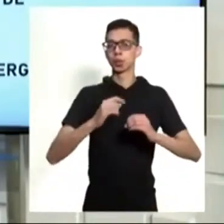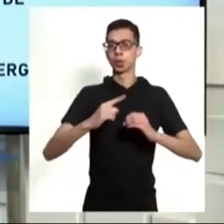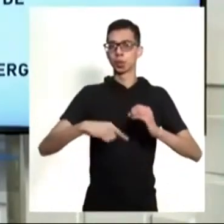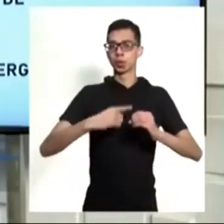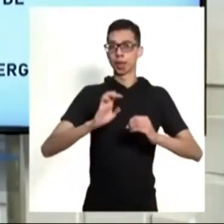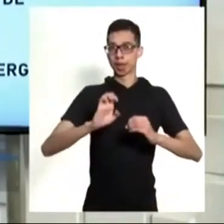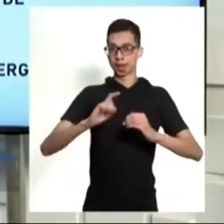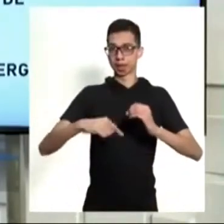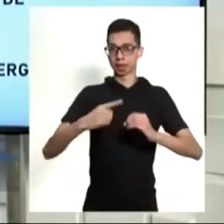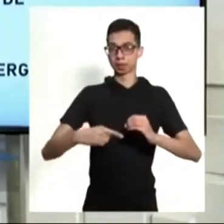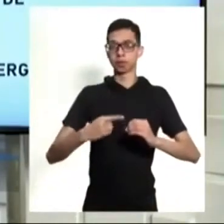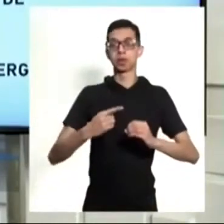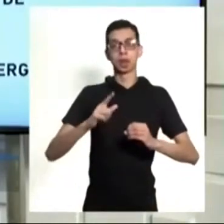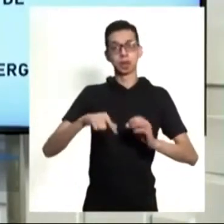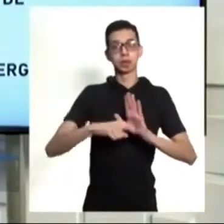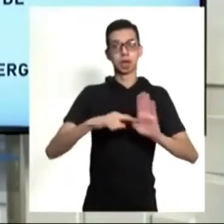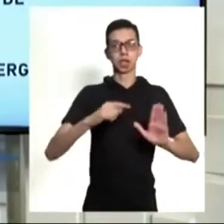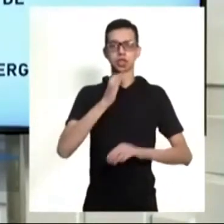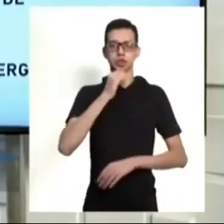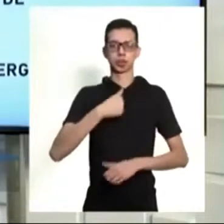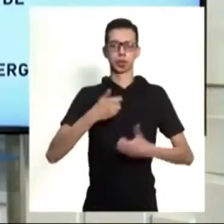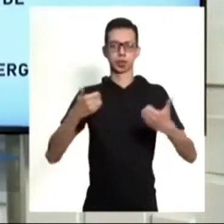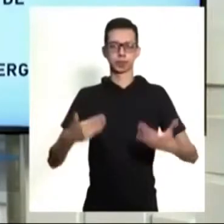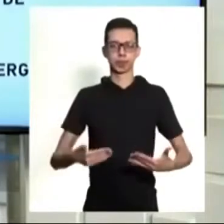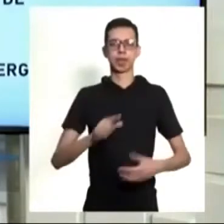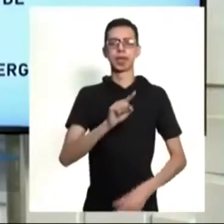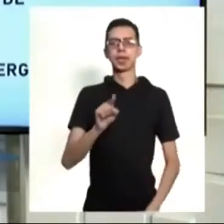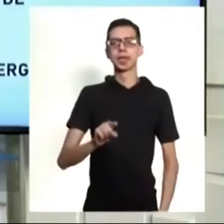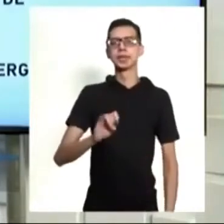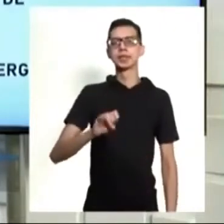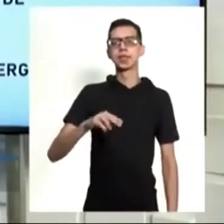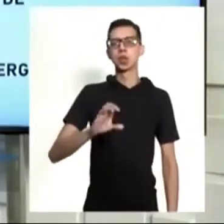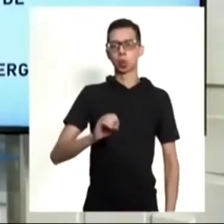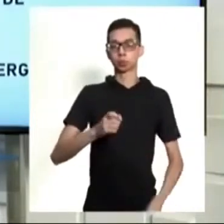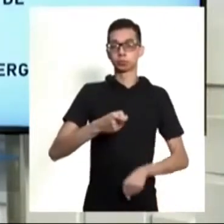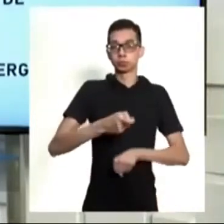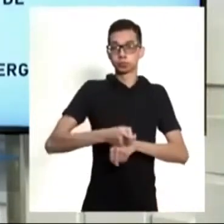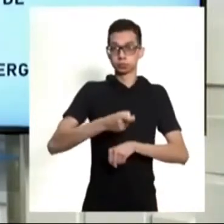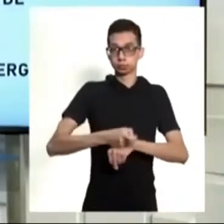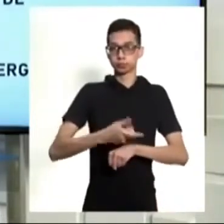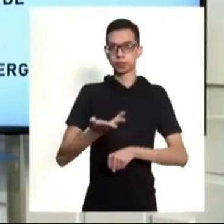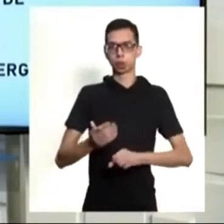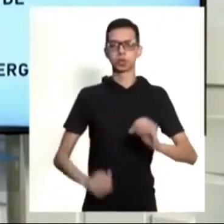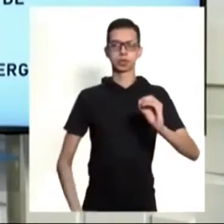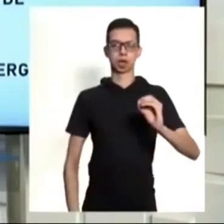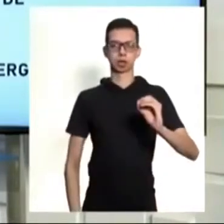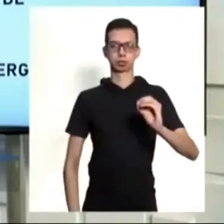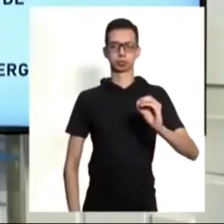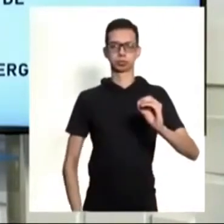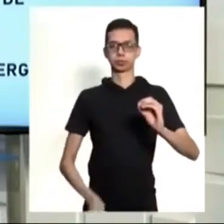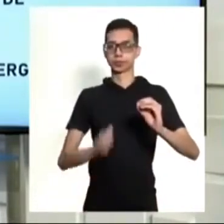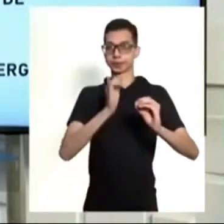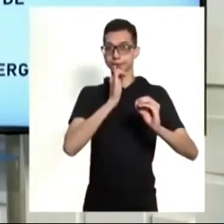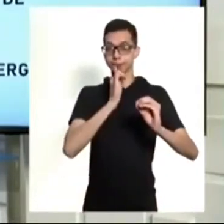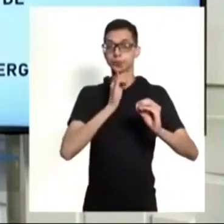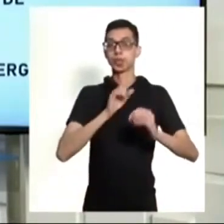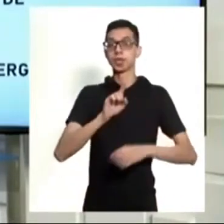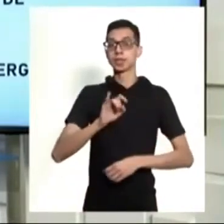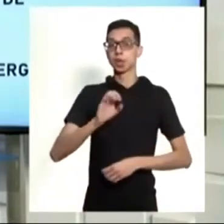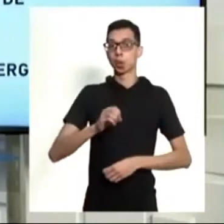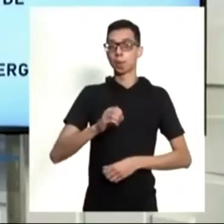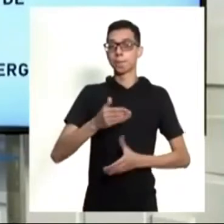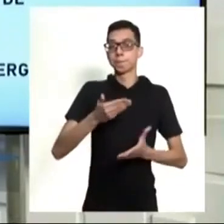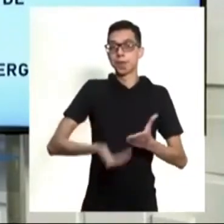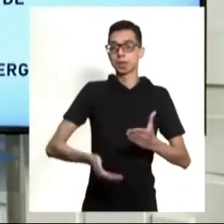para você. Por exemplo, o zinco. Se o zinco está sólido, ele tem carguinha zero. É o NOx dele, é a carga dele. Se ele perde elétrons, ele vai